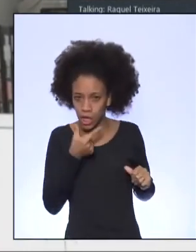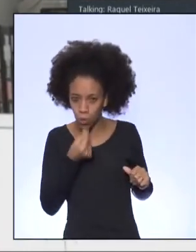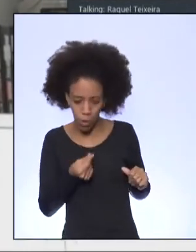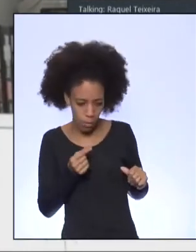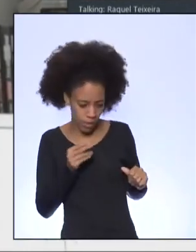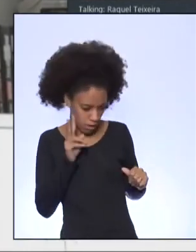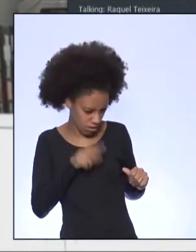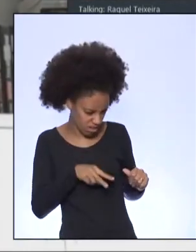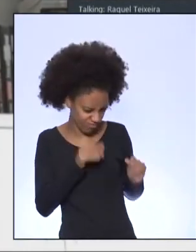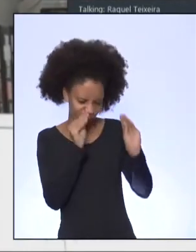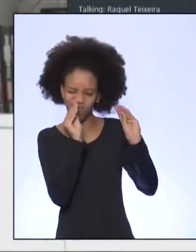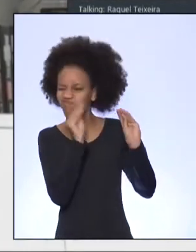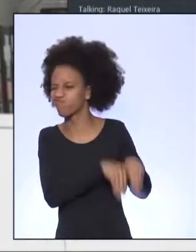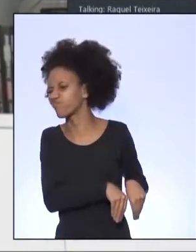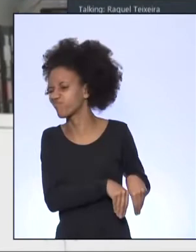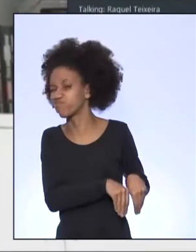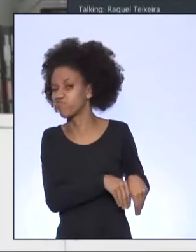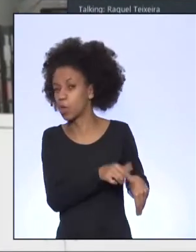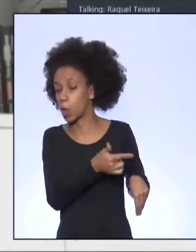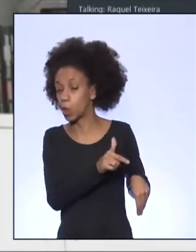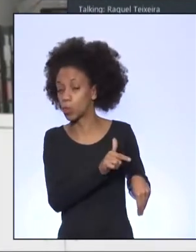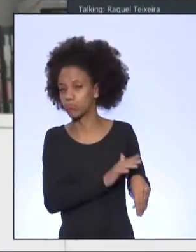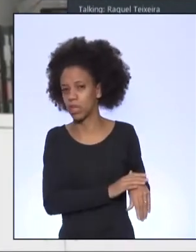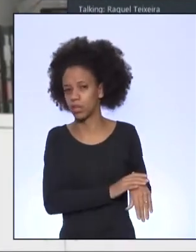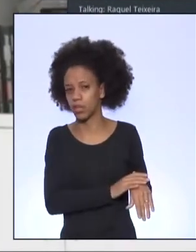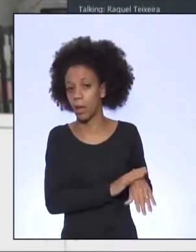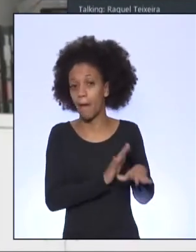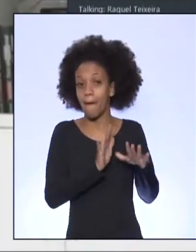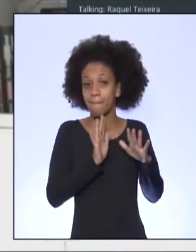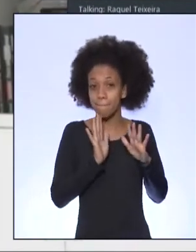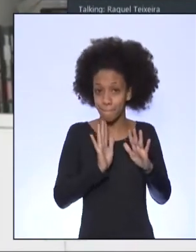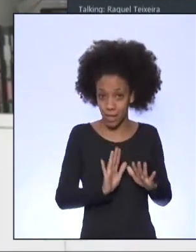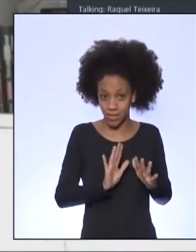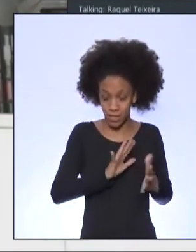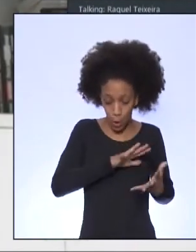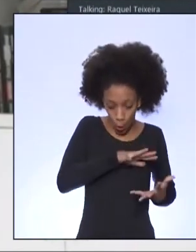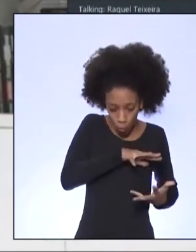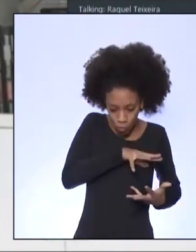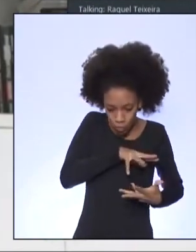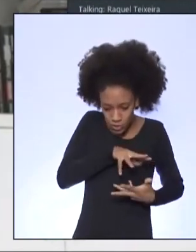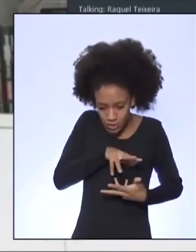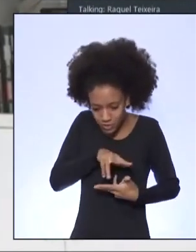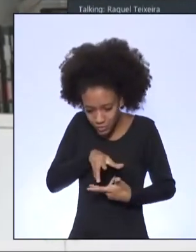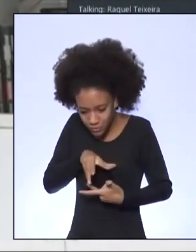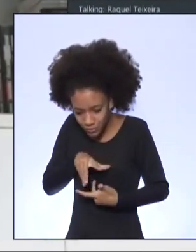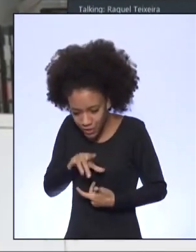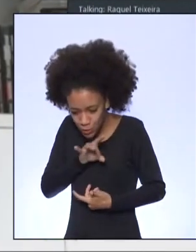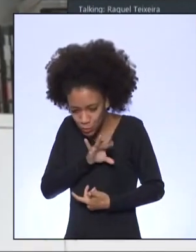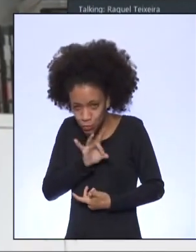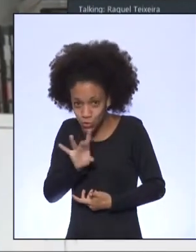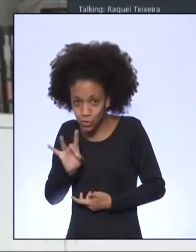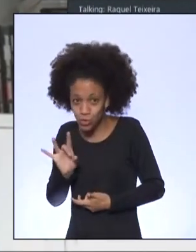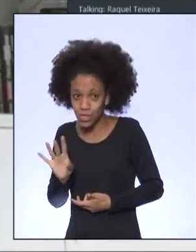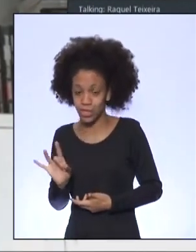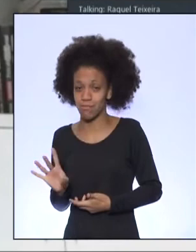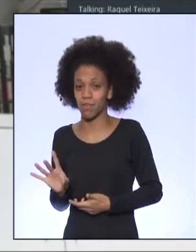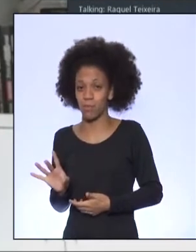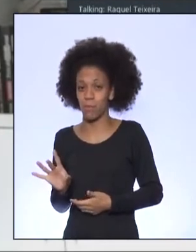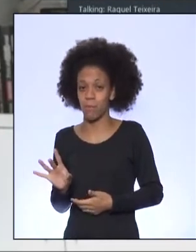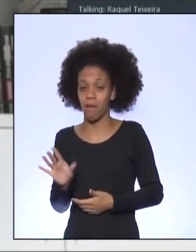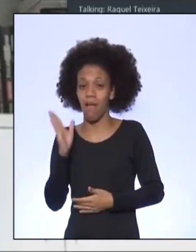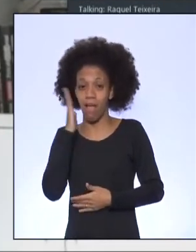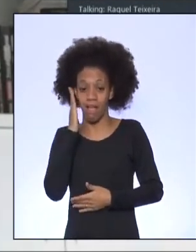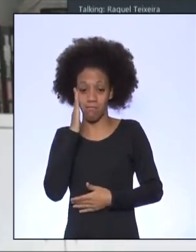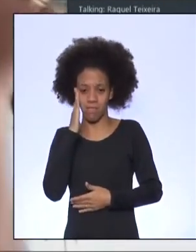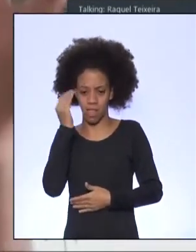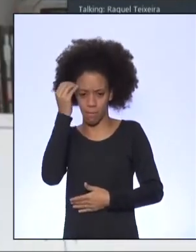não existe para ele. O universo de cada um se resume ao tamanho do seu saber. Então,